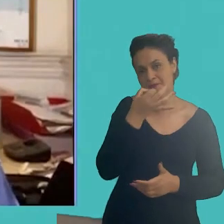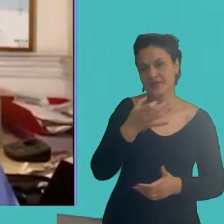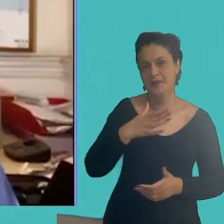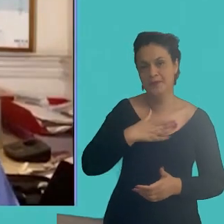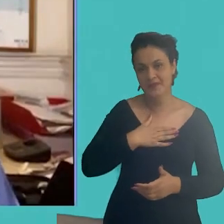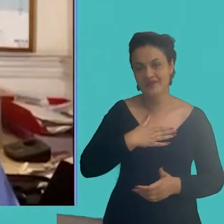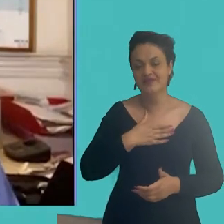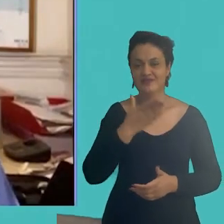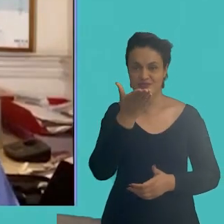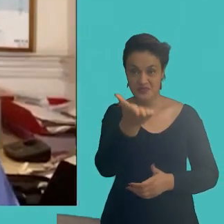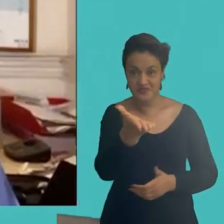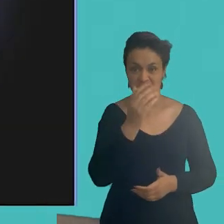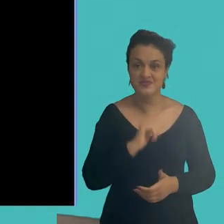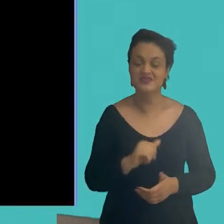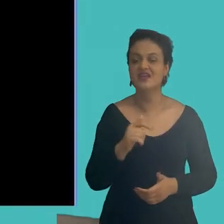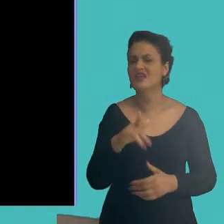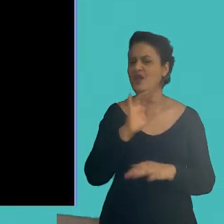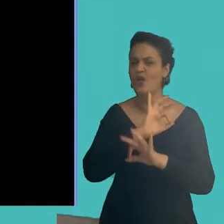um excelente